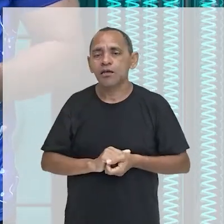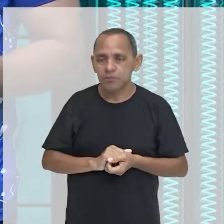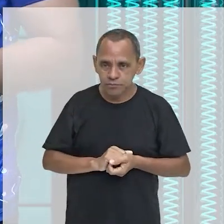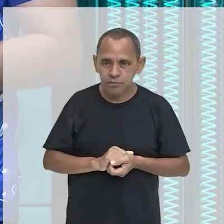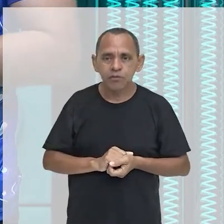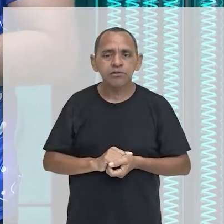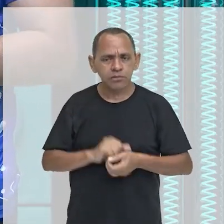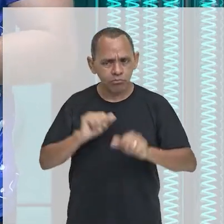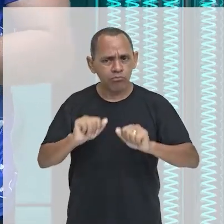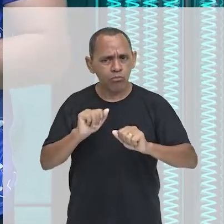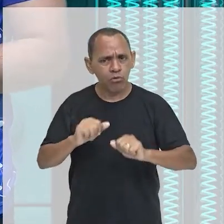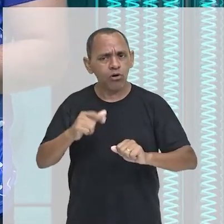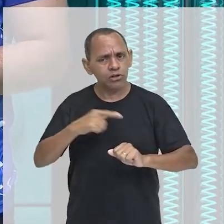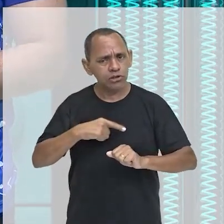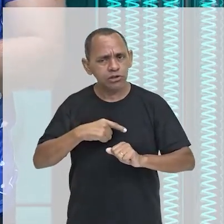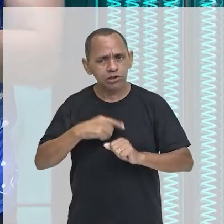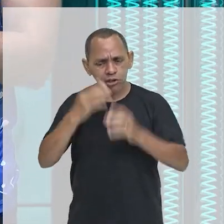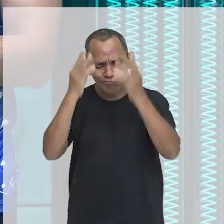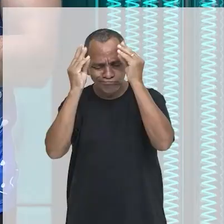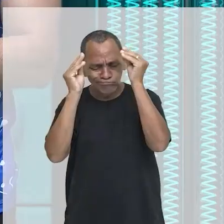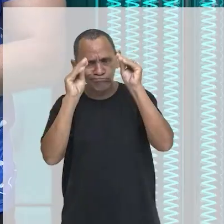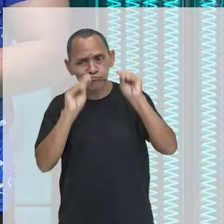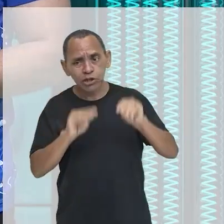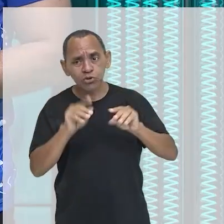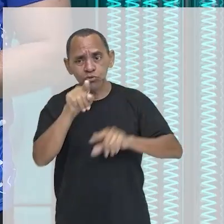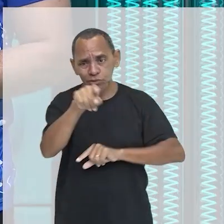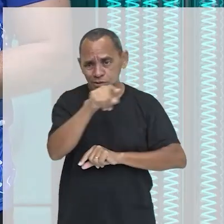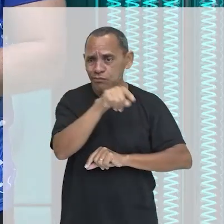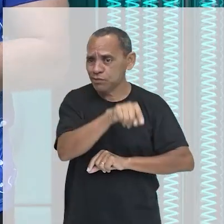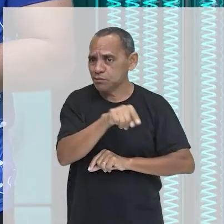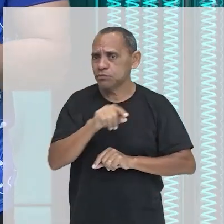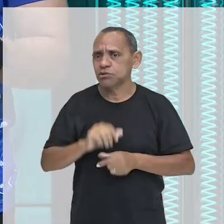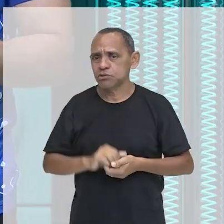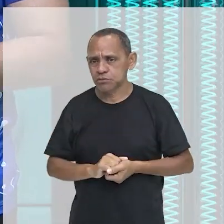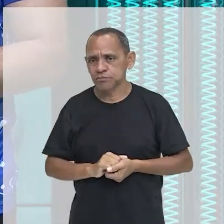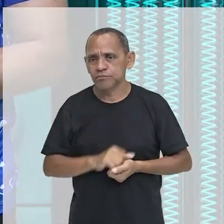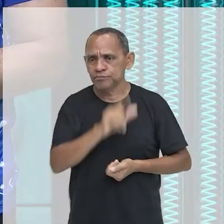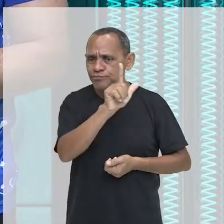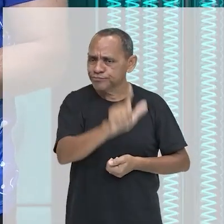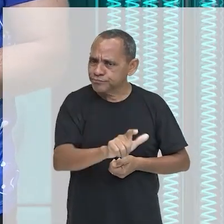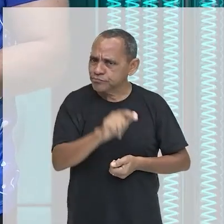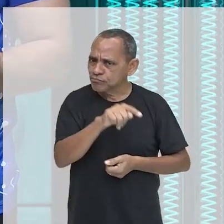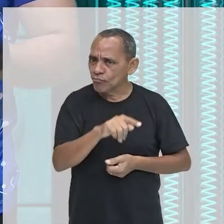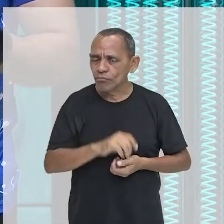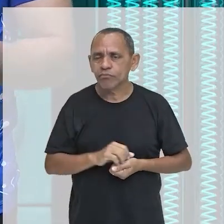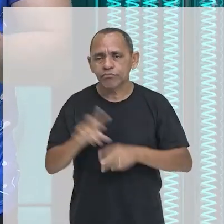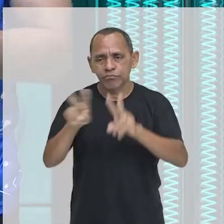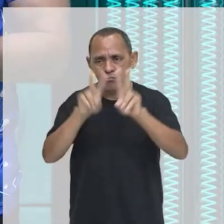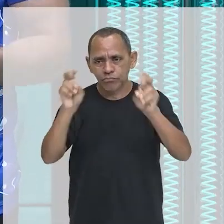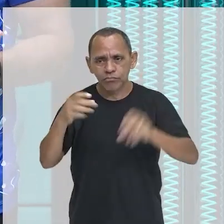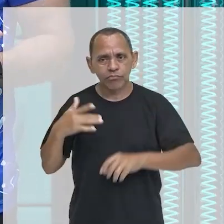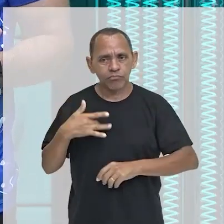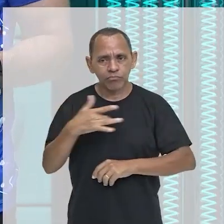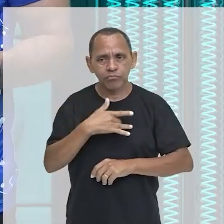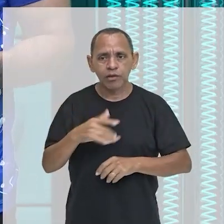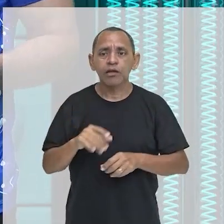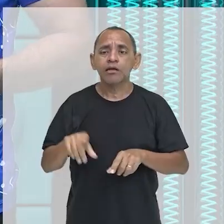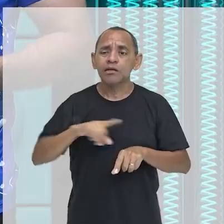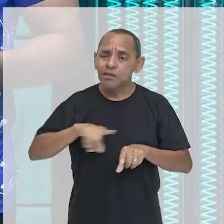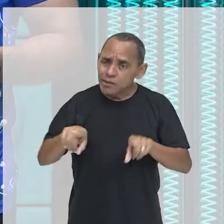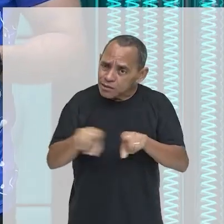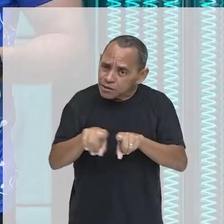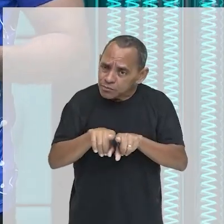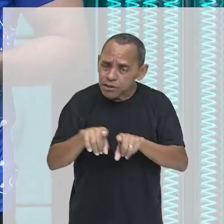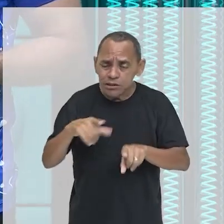em sérios danos na saúde dessa pessoa, por exemplo, né, se o assunto ali, se o tema for a saúde. Mas tem outros tantos